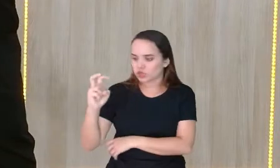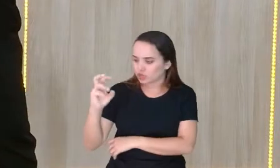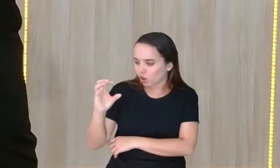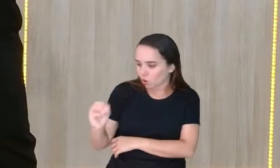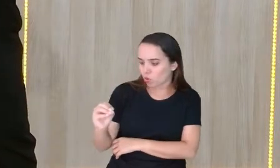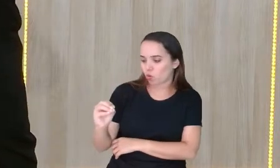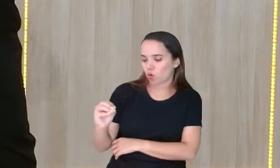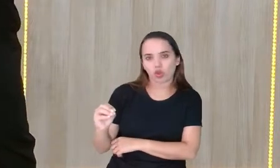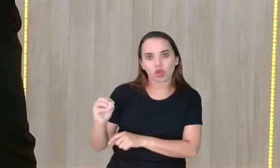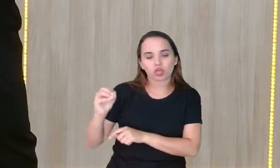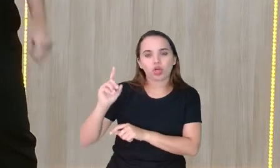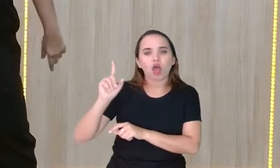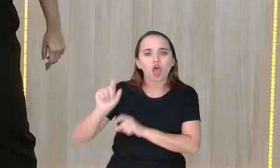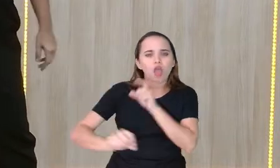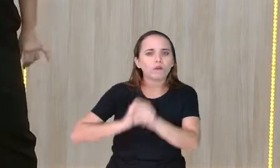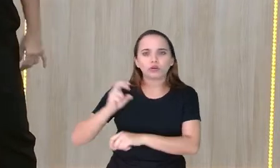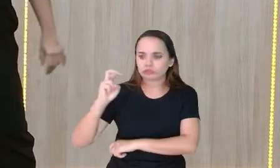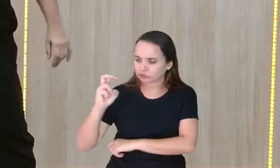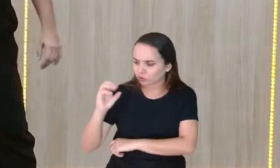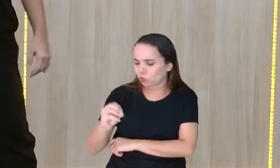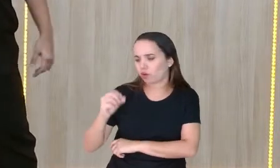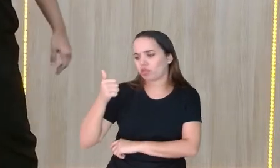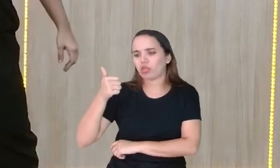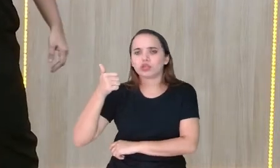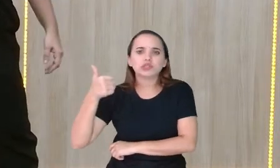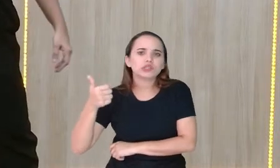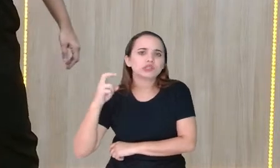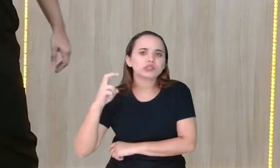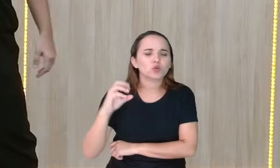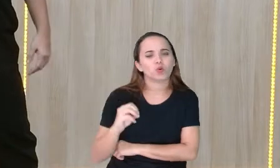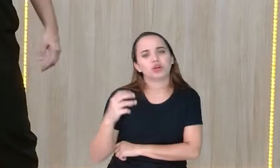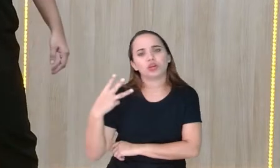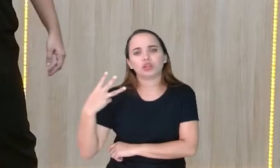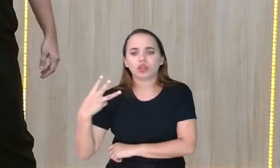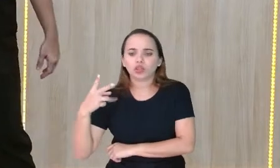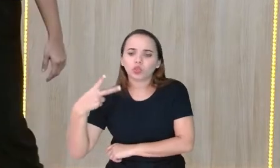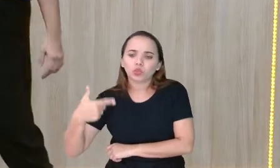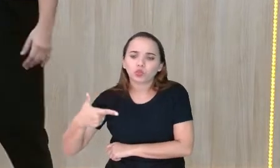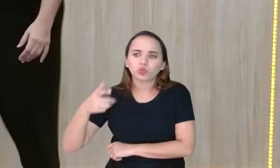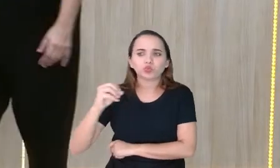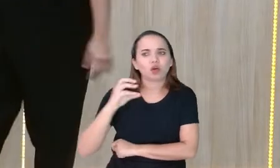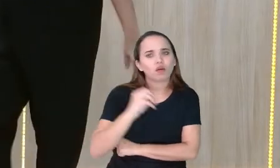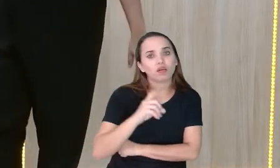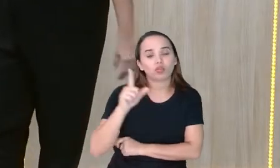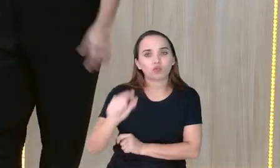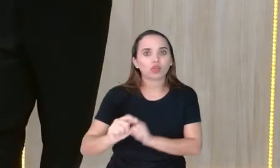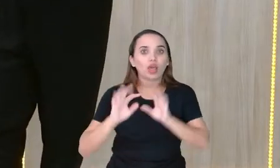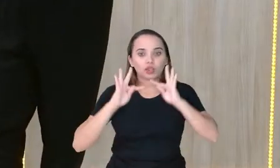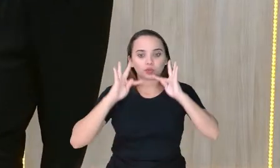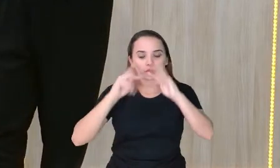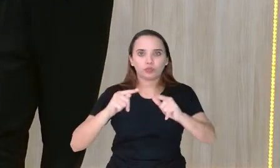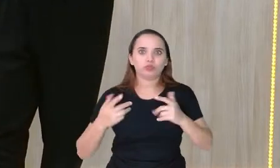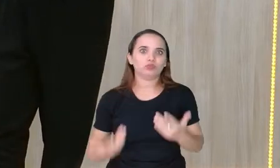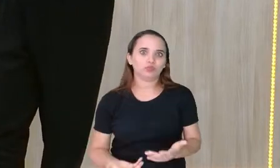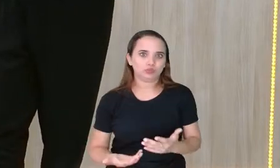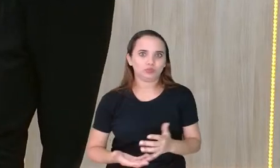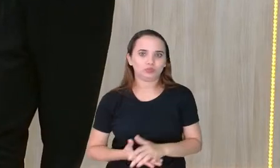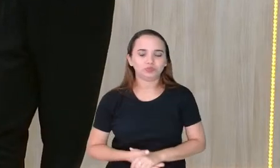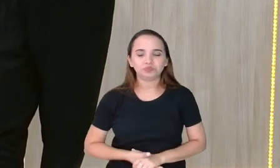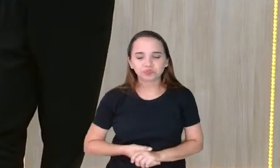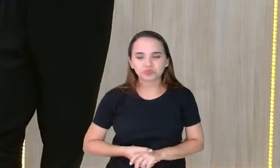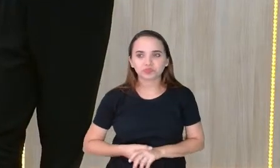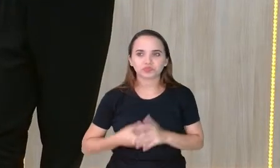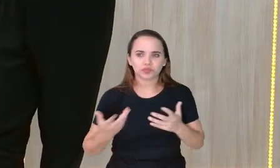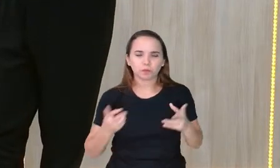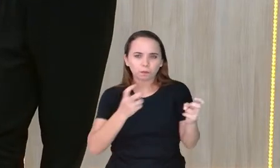espaços entre as palavras, todas as pontuações. Então, observem que, assim, eu